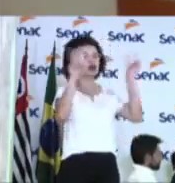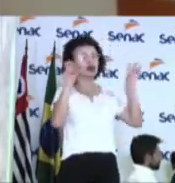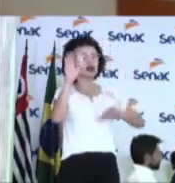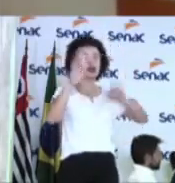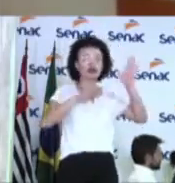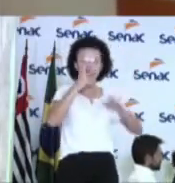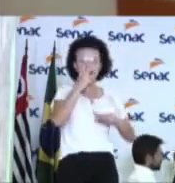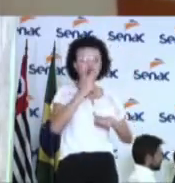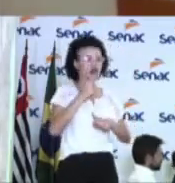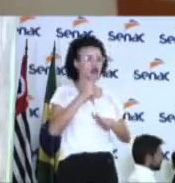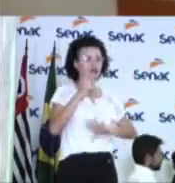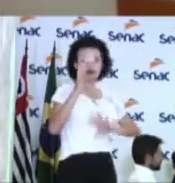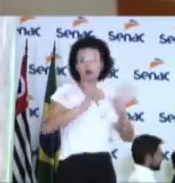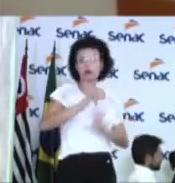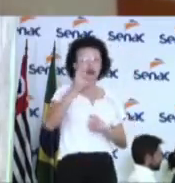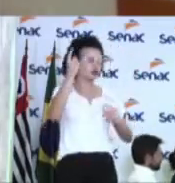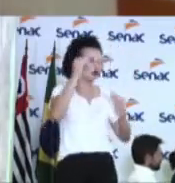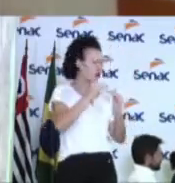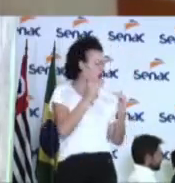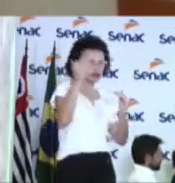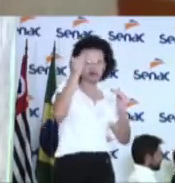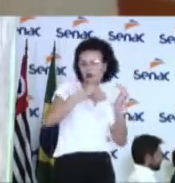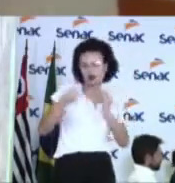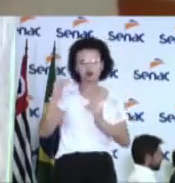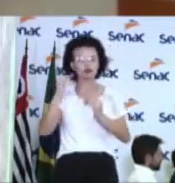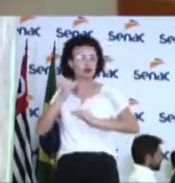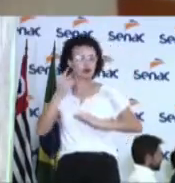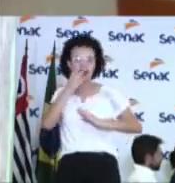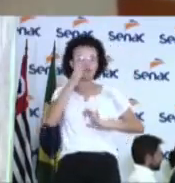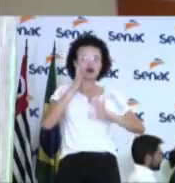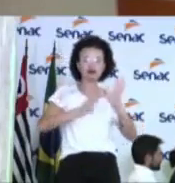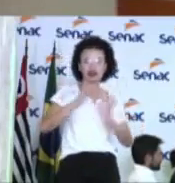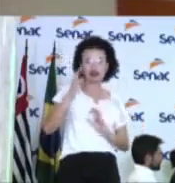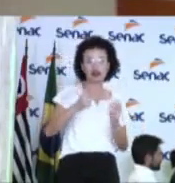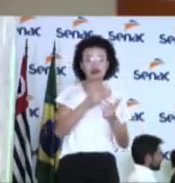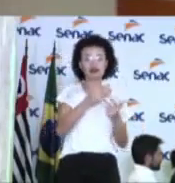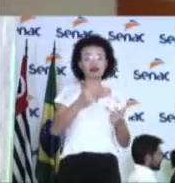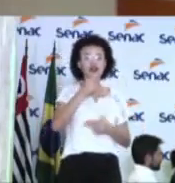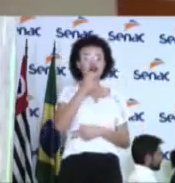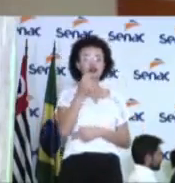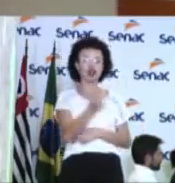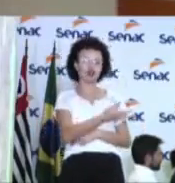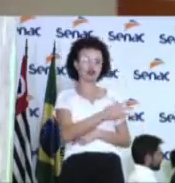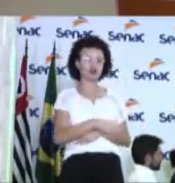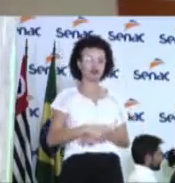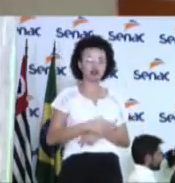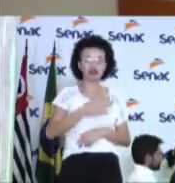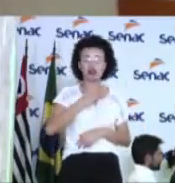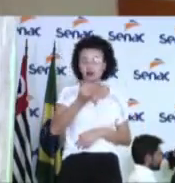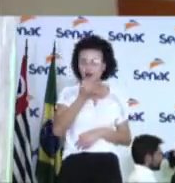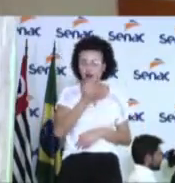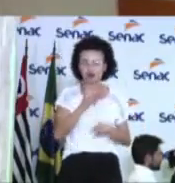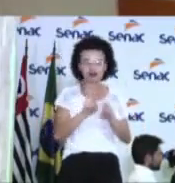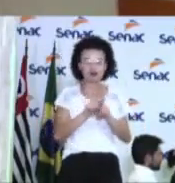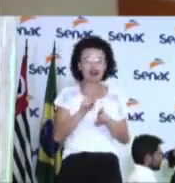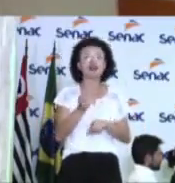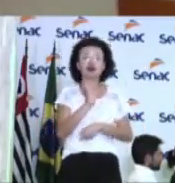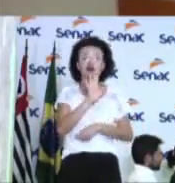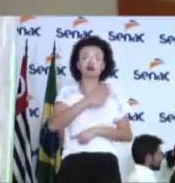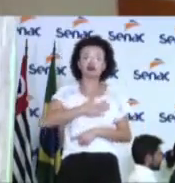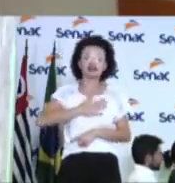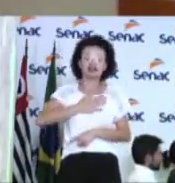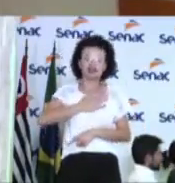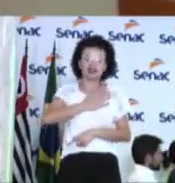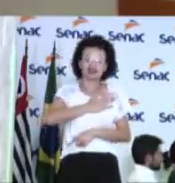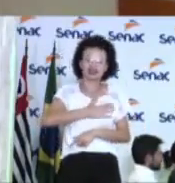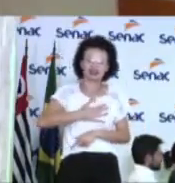trouxe... e isso é muito, muito novo e muito, no meu ponto de vista, muito gratificante. Assim, a gente